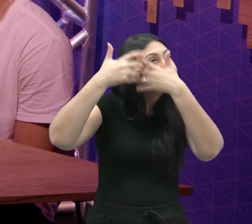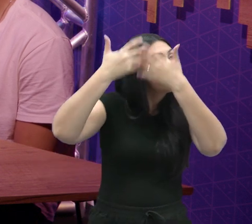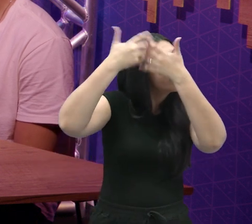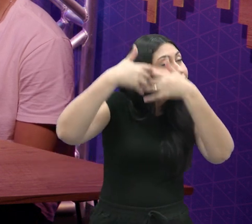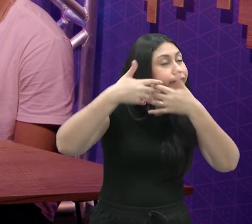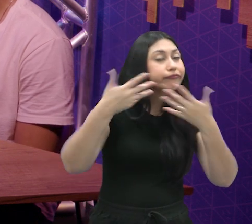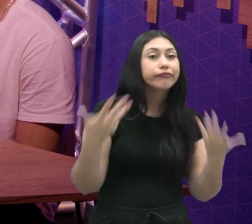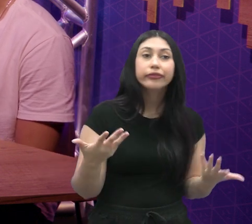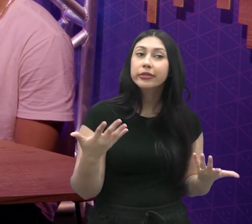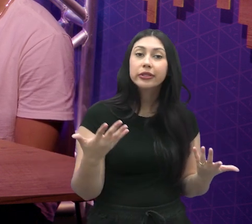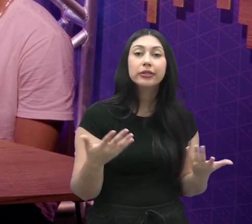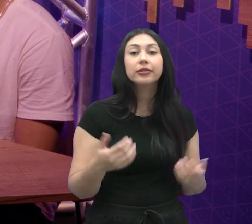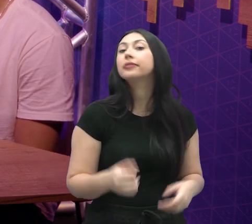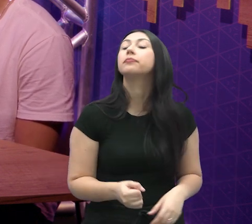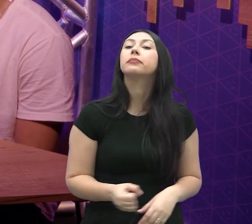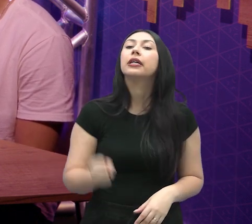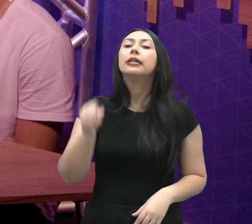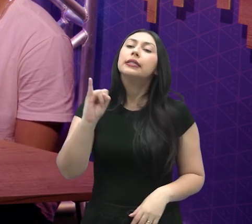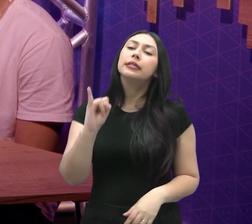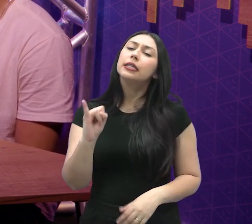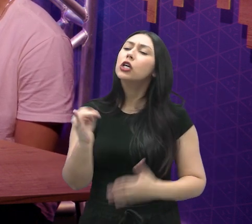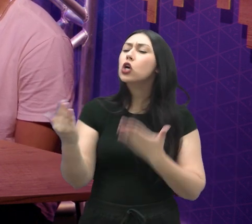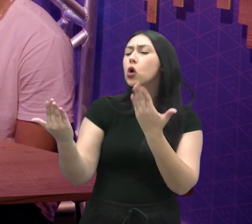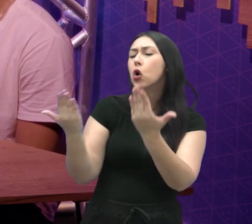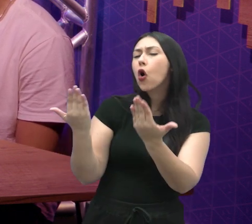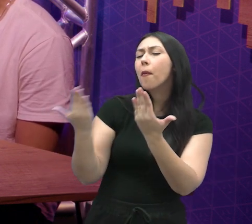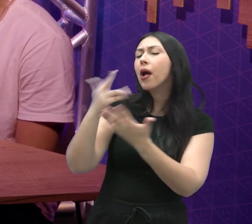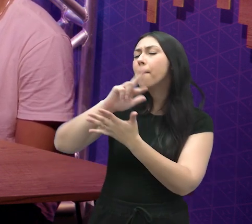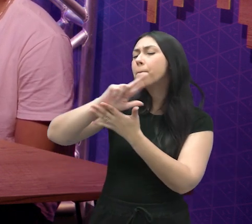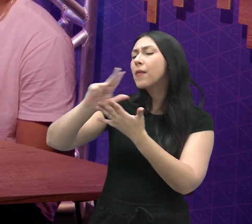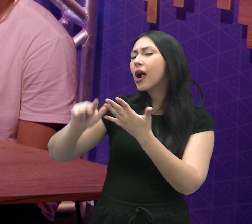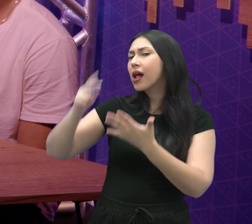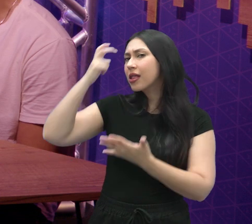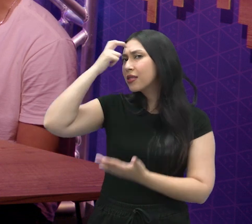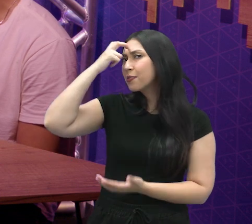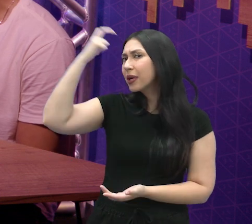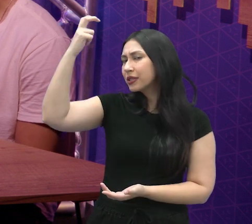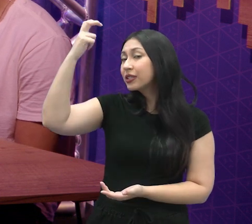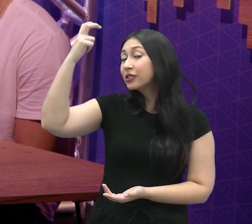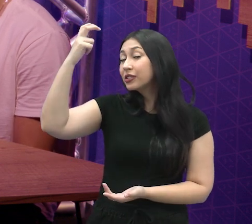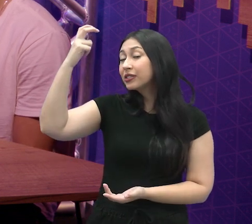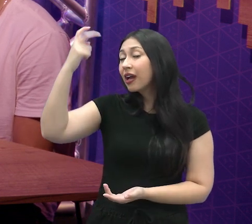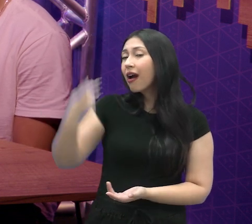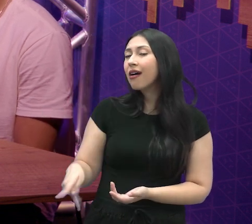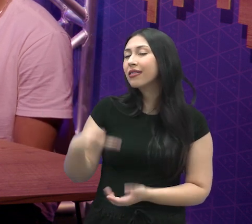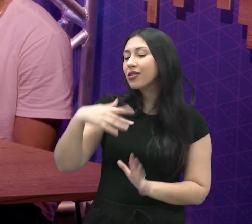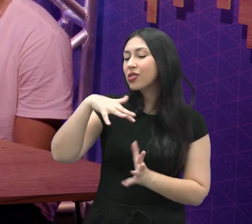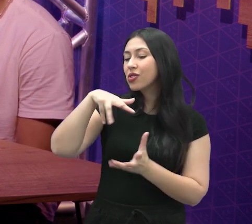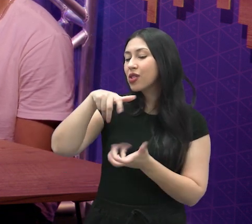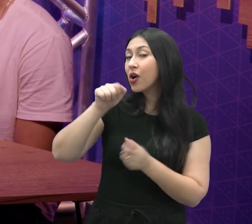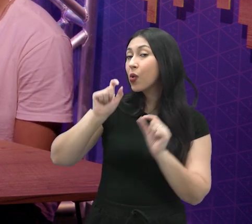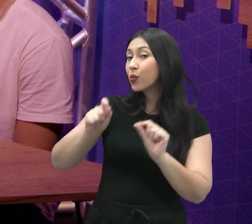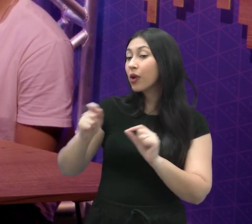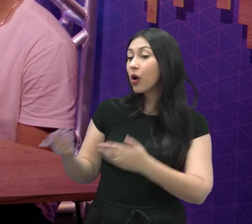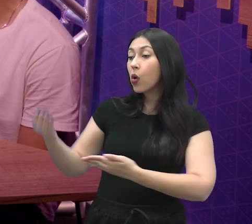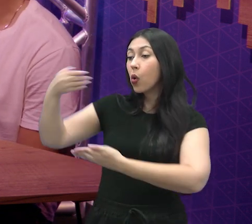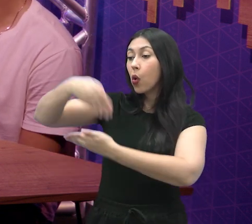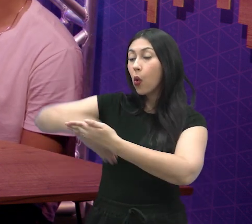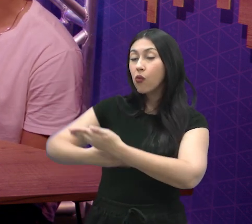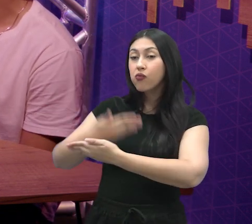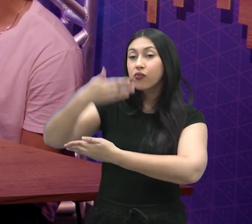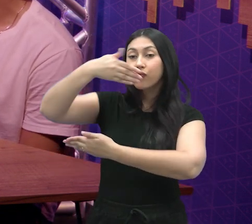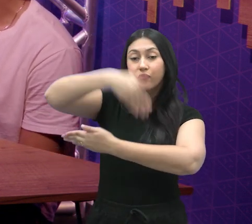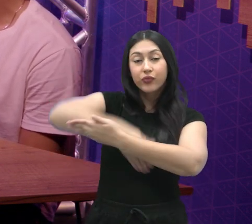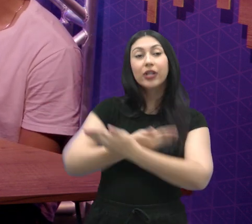para pensar e tudo mais. Se a gente pensar numa outra espécie muito inteligente, na Terra, tem os